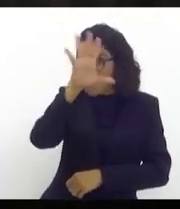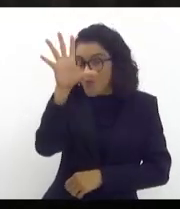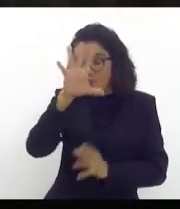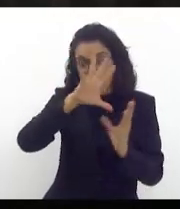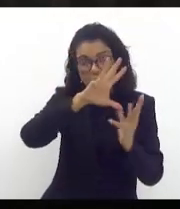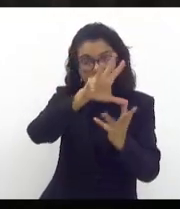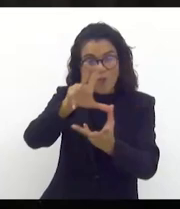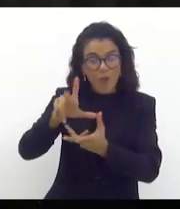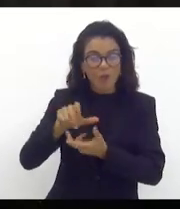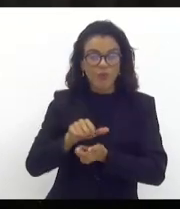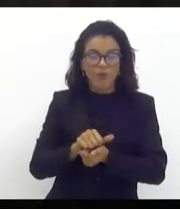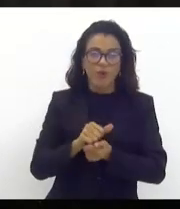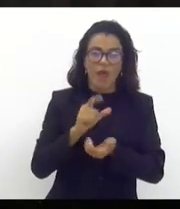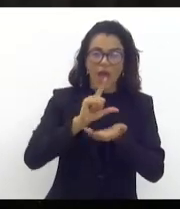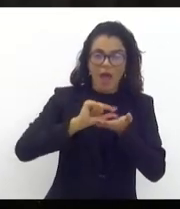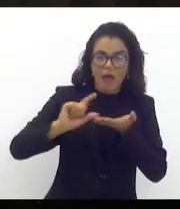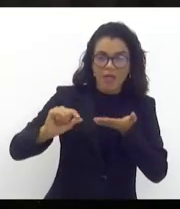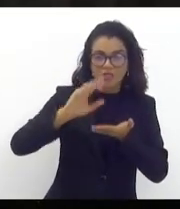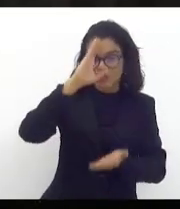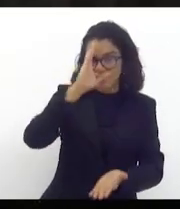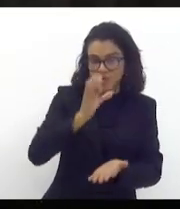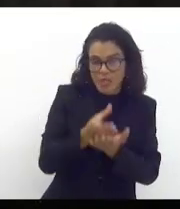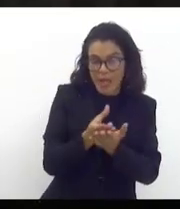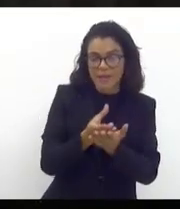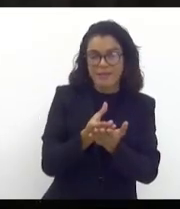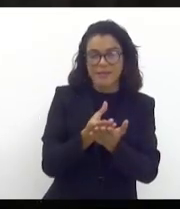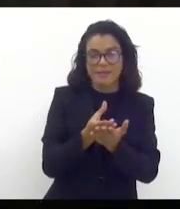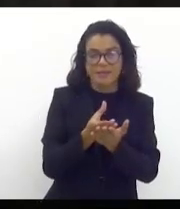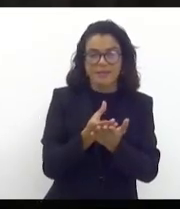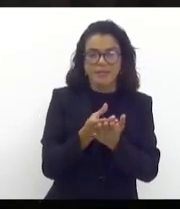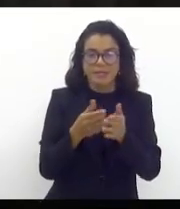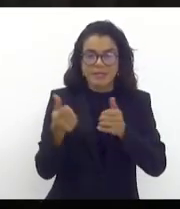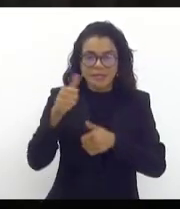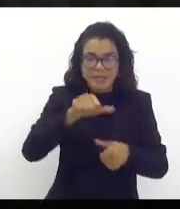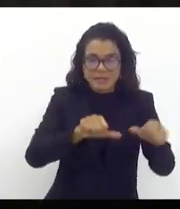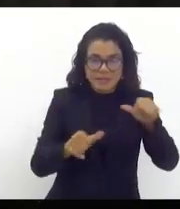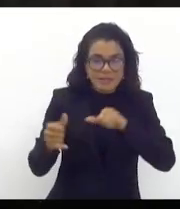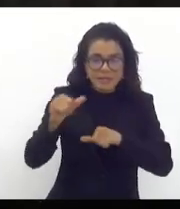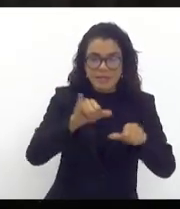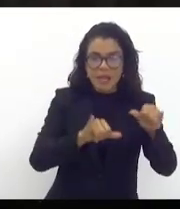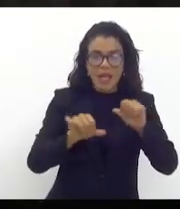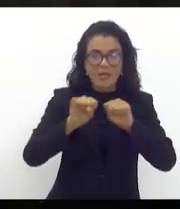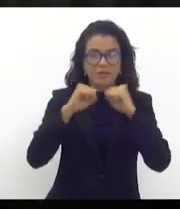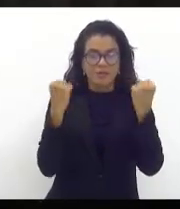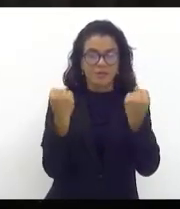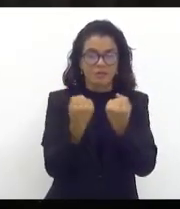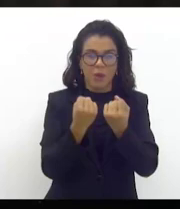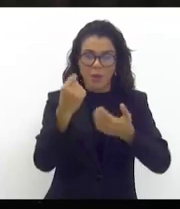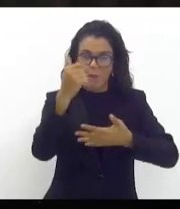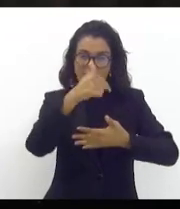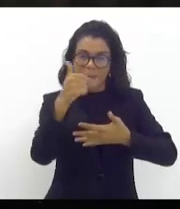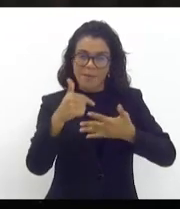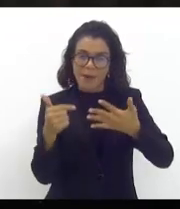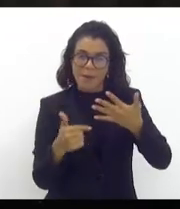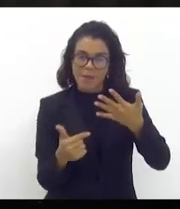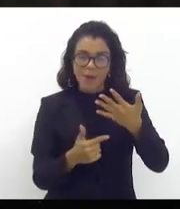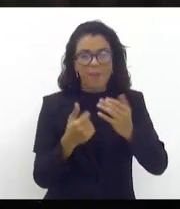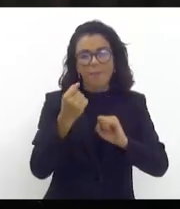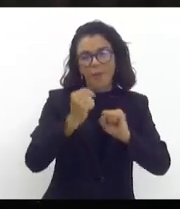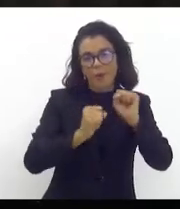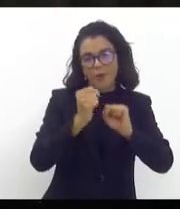tudo que é produzido, artigos, teses, ensaios, simpósios, citam